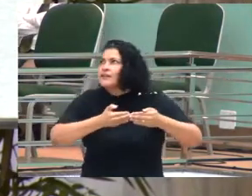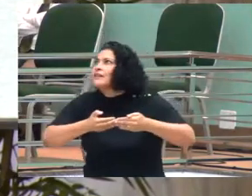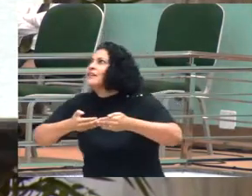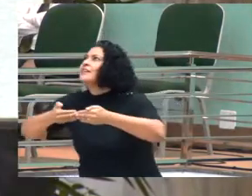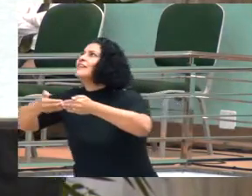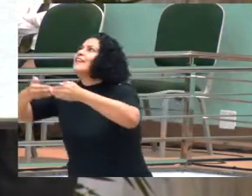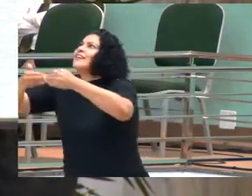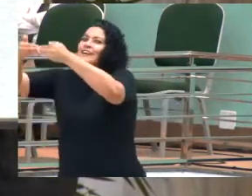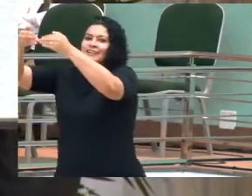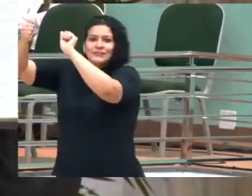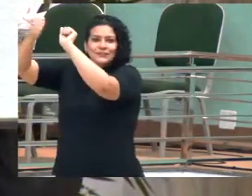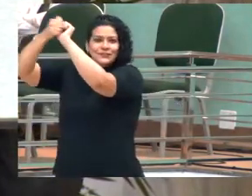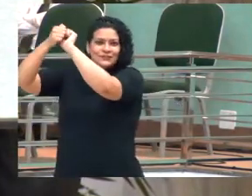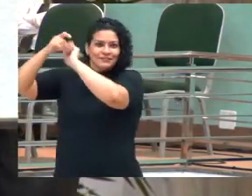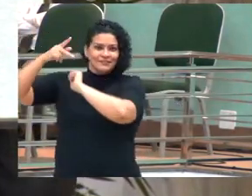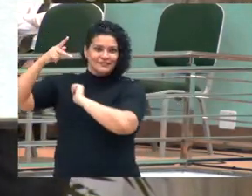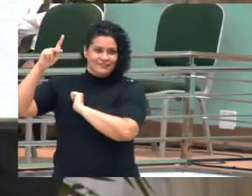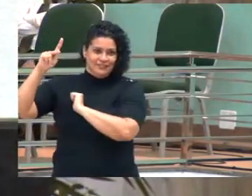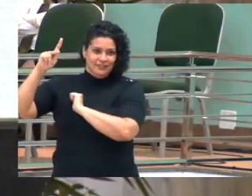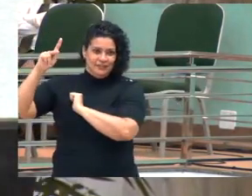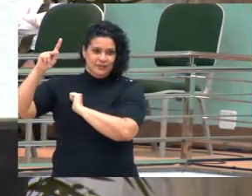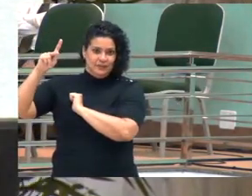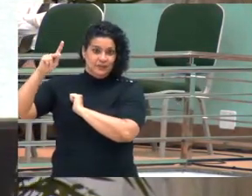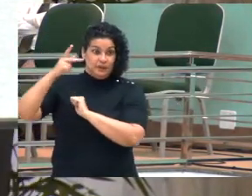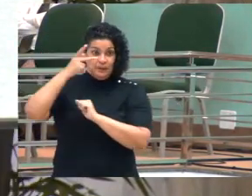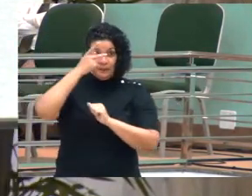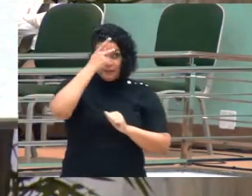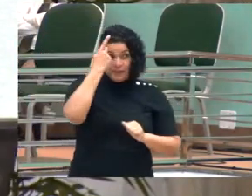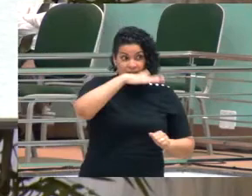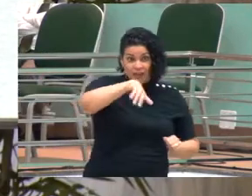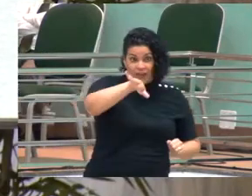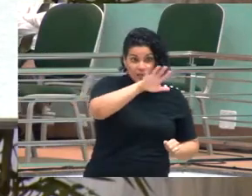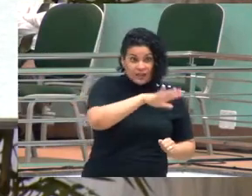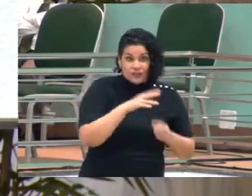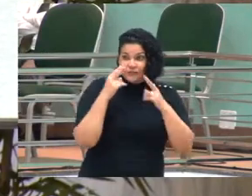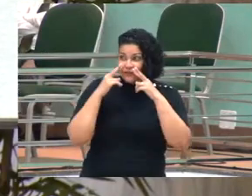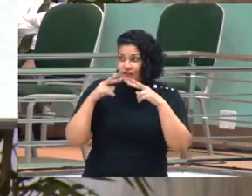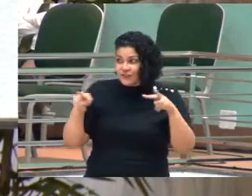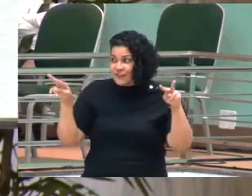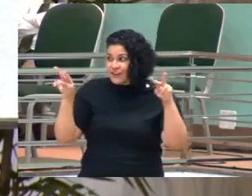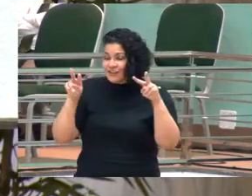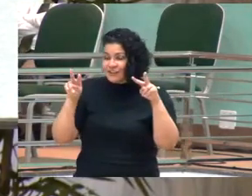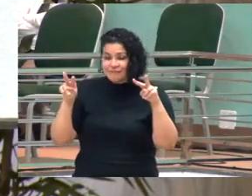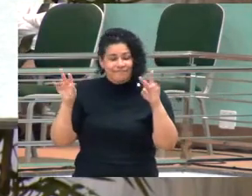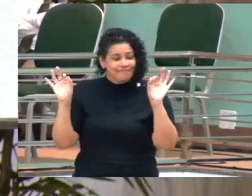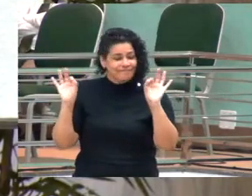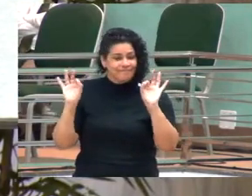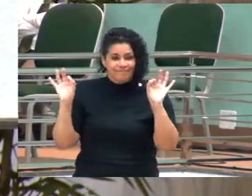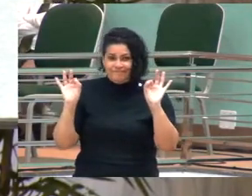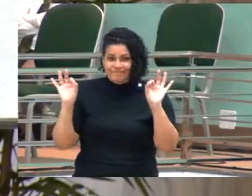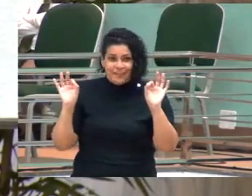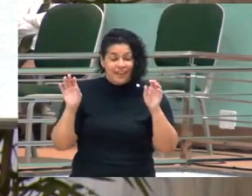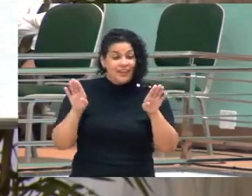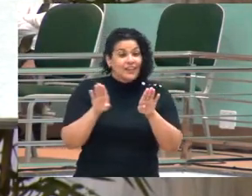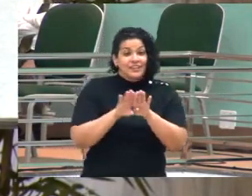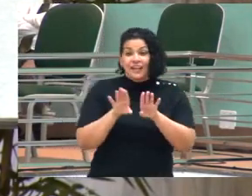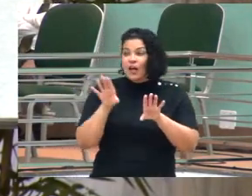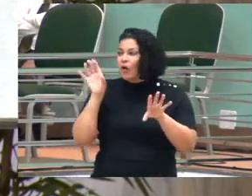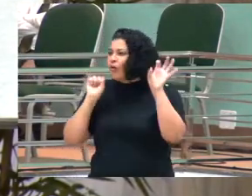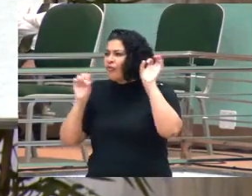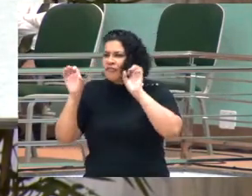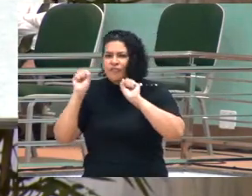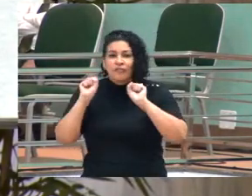O olho não viu, nem o ouvido ouviu as gloriosas coisas que Deus preparou